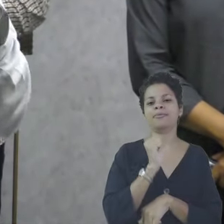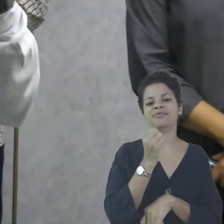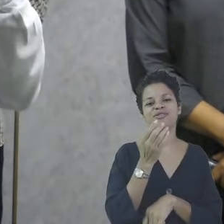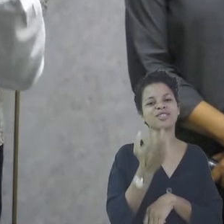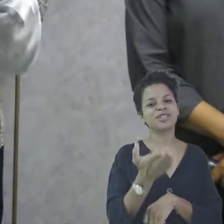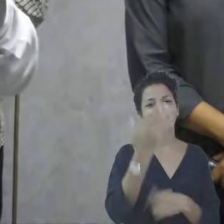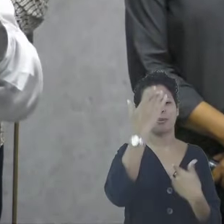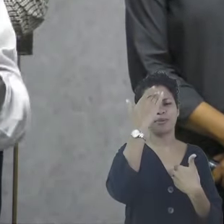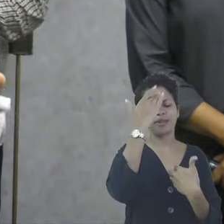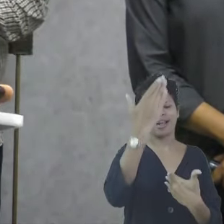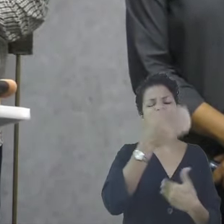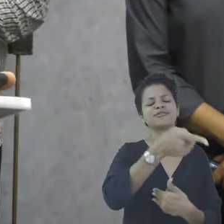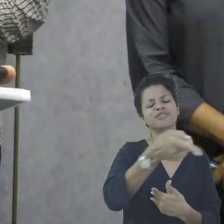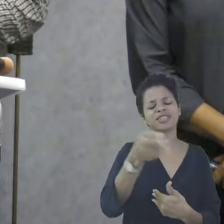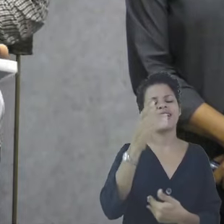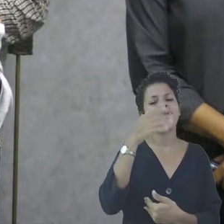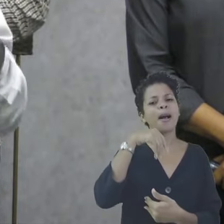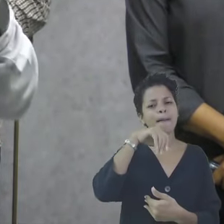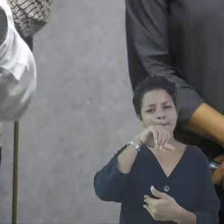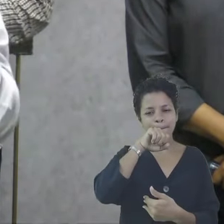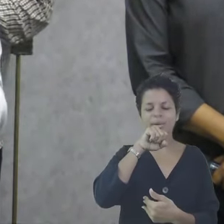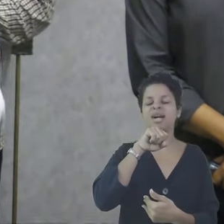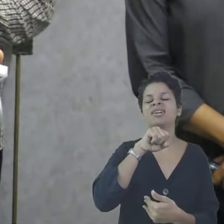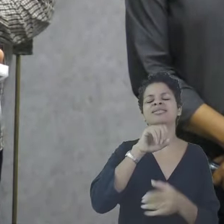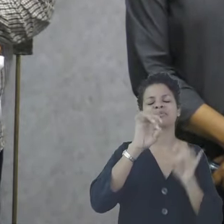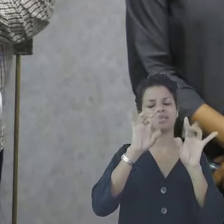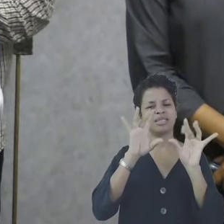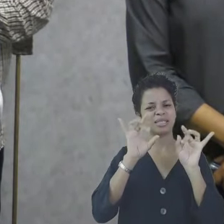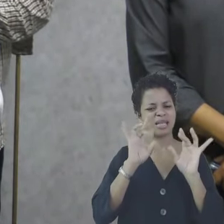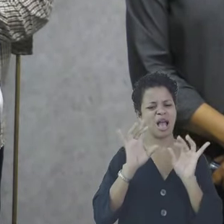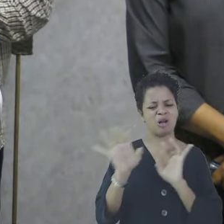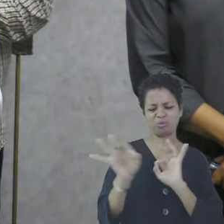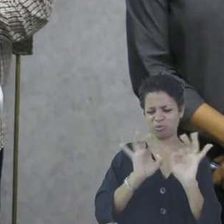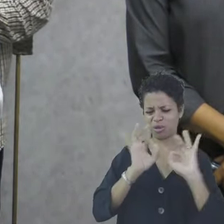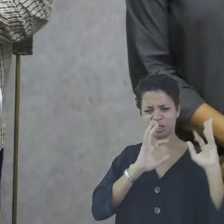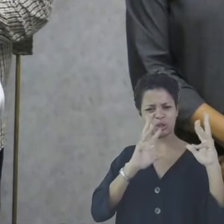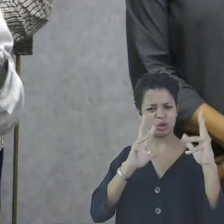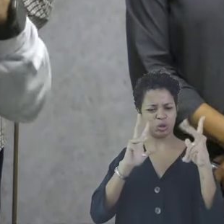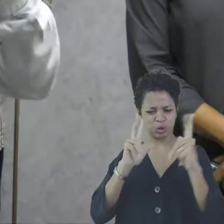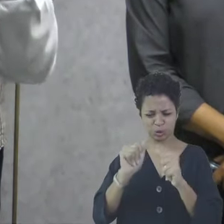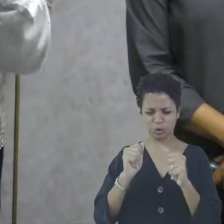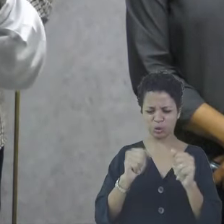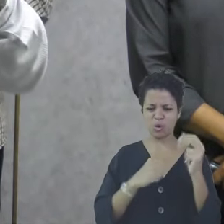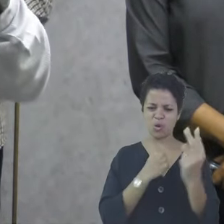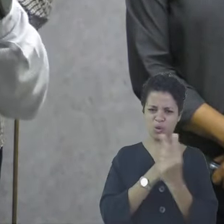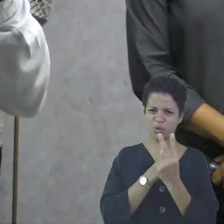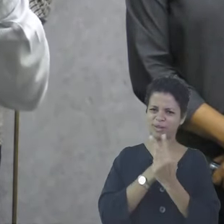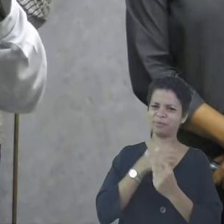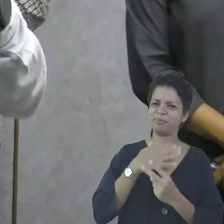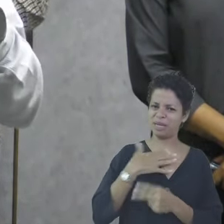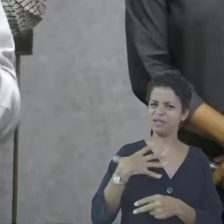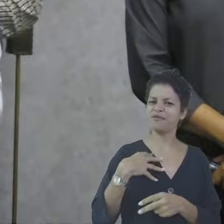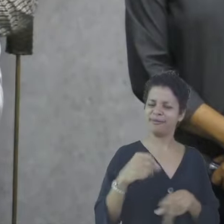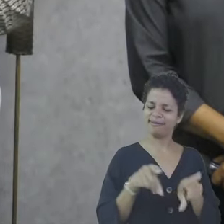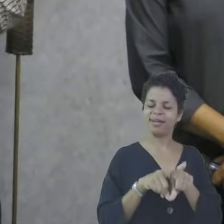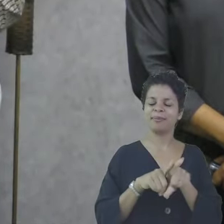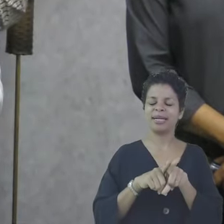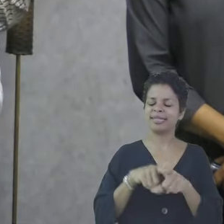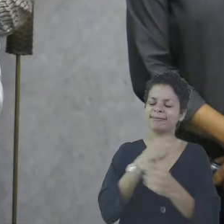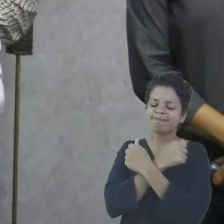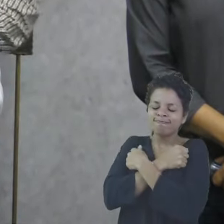são, obrigado pela mãe que você é, Priscila, por tudo que você faz pelo Cauê e por nós. E sinta-se também cada mãe aqui